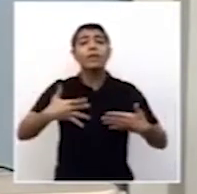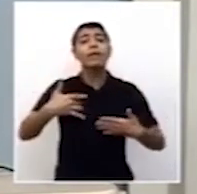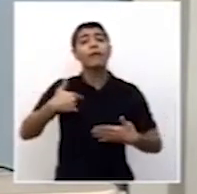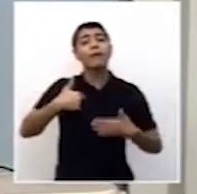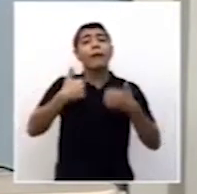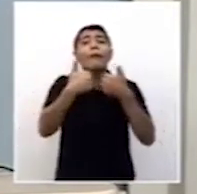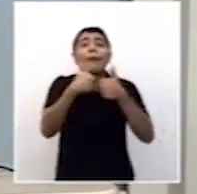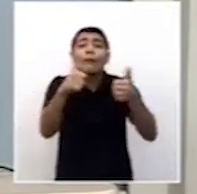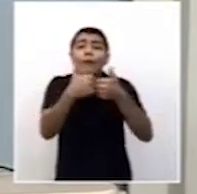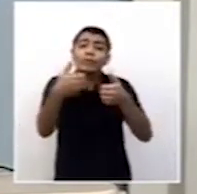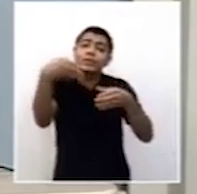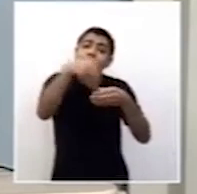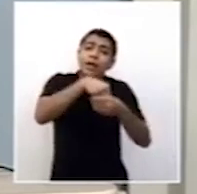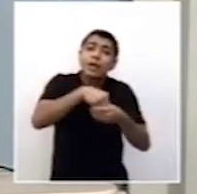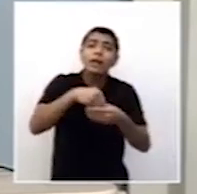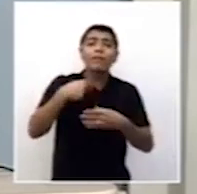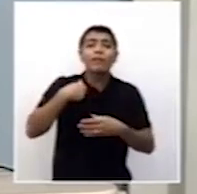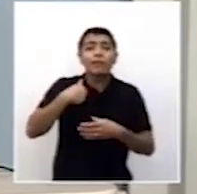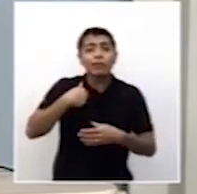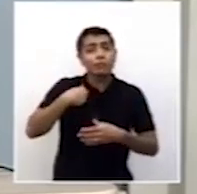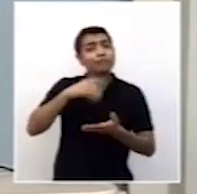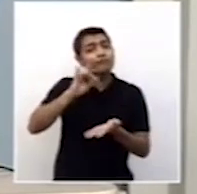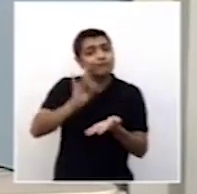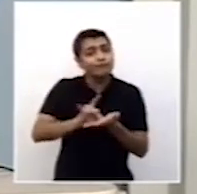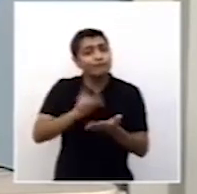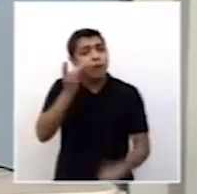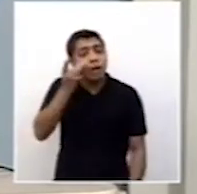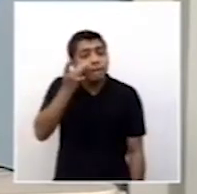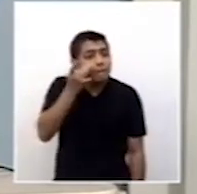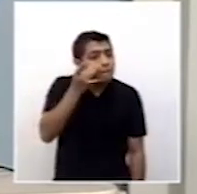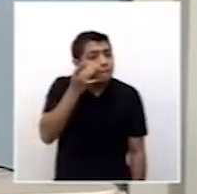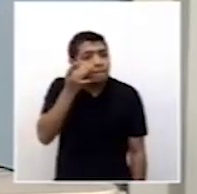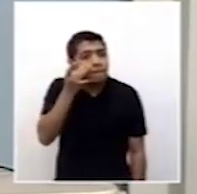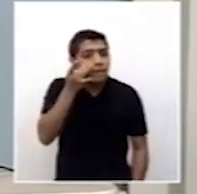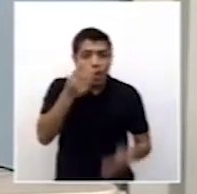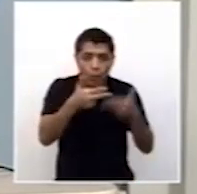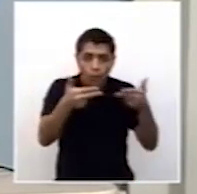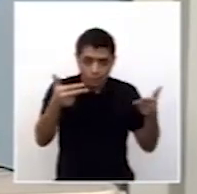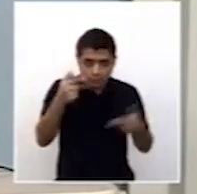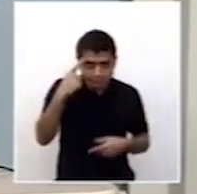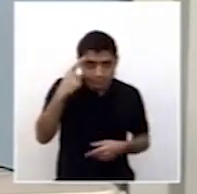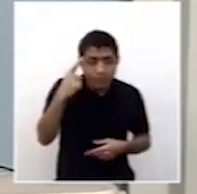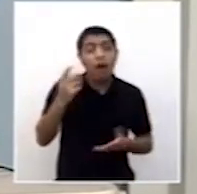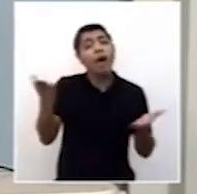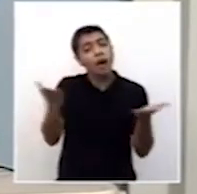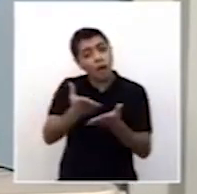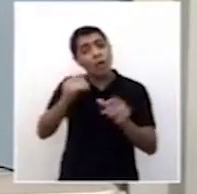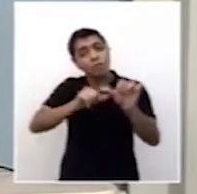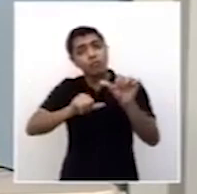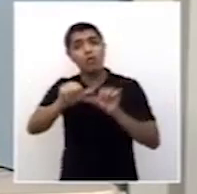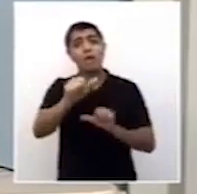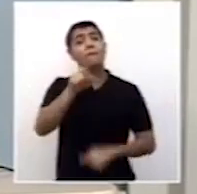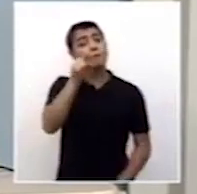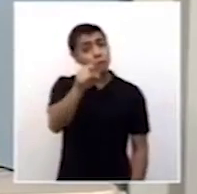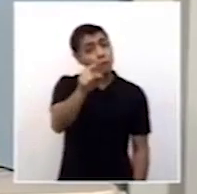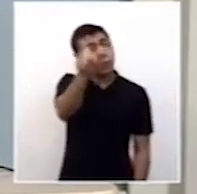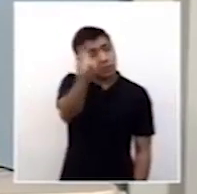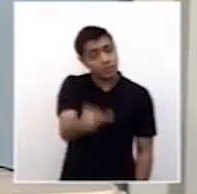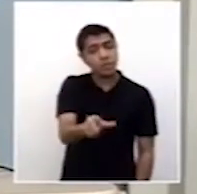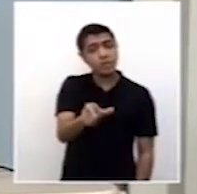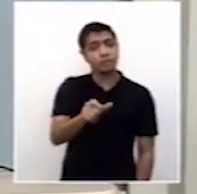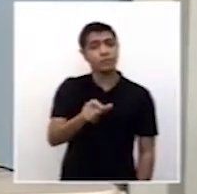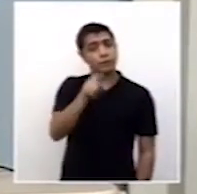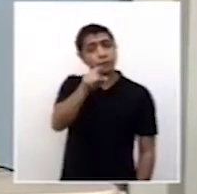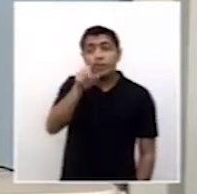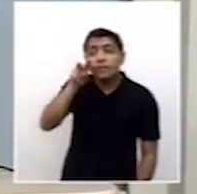vai contar uma situação que você tenha visto. Você vai escrever esse relato. Né? Como eu contei, que eu entrei